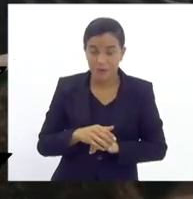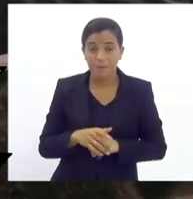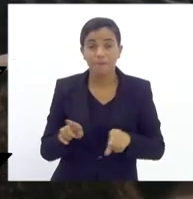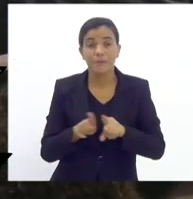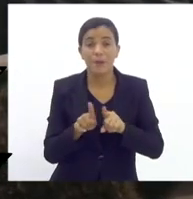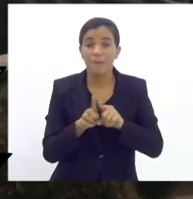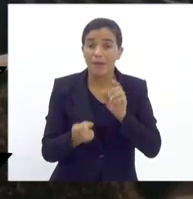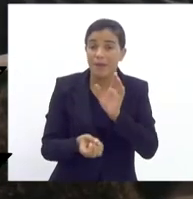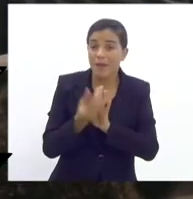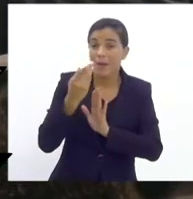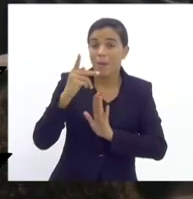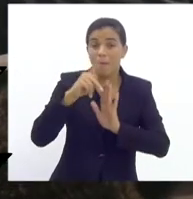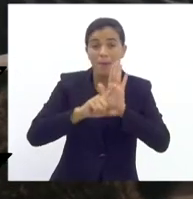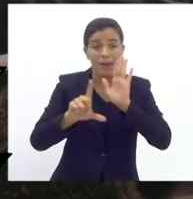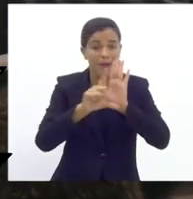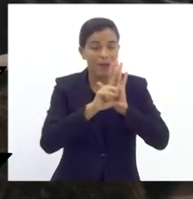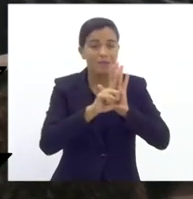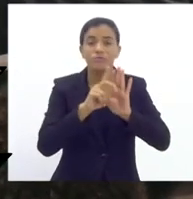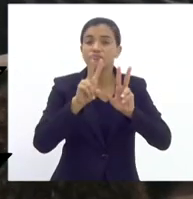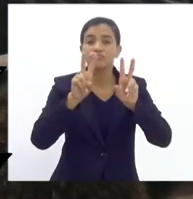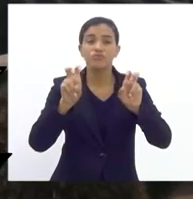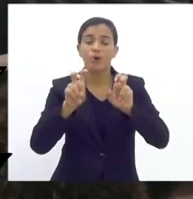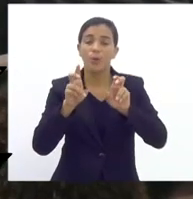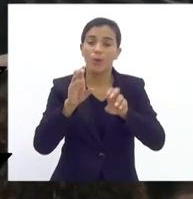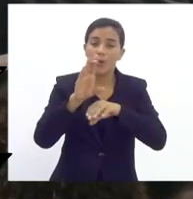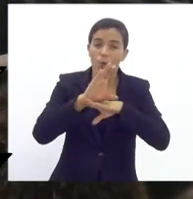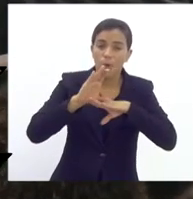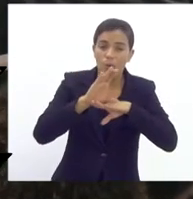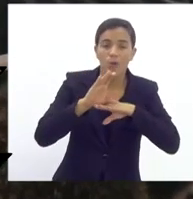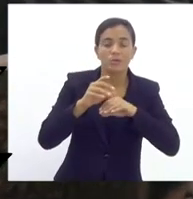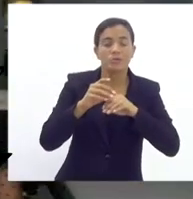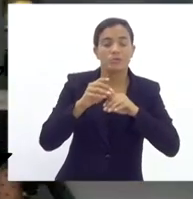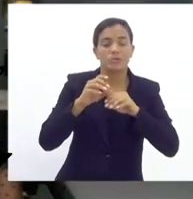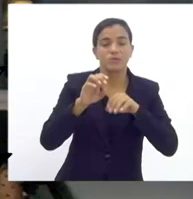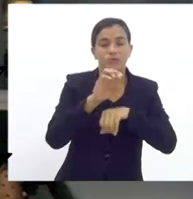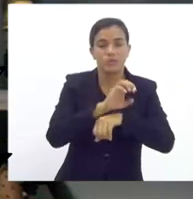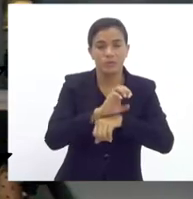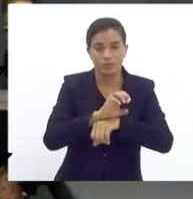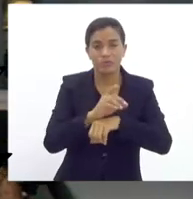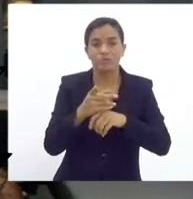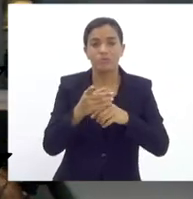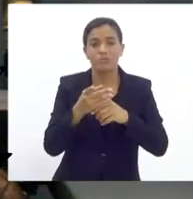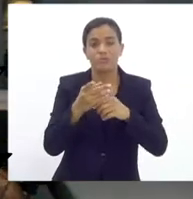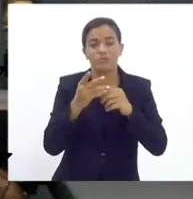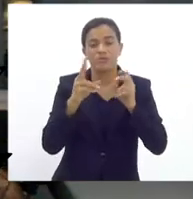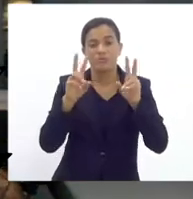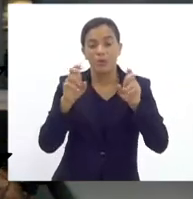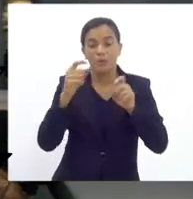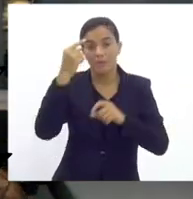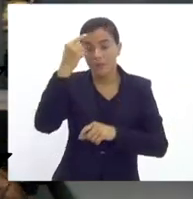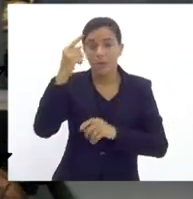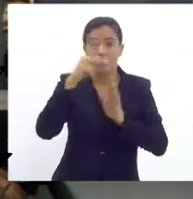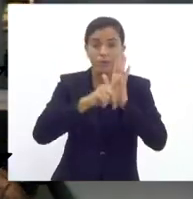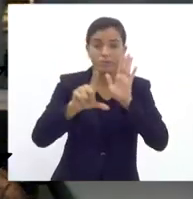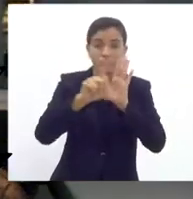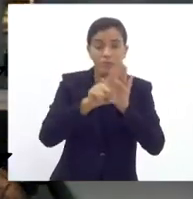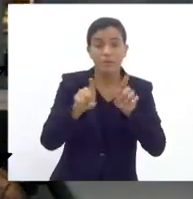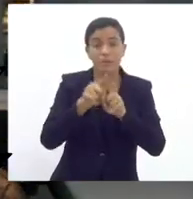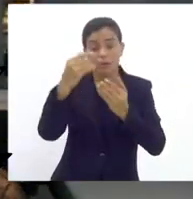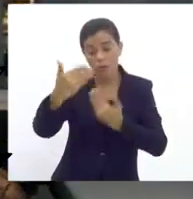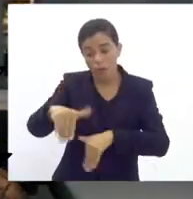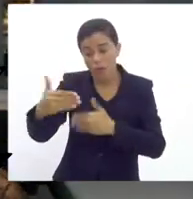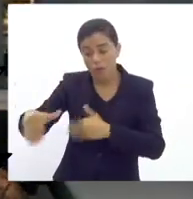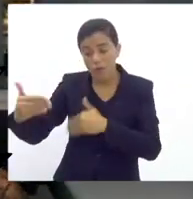PL Estadual um PL sobre o Conselho Estadual é pensar um projeto de lei acerca dos concursos